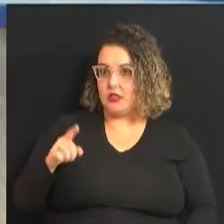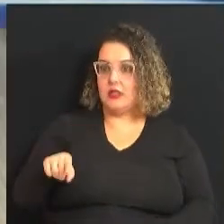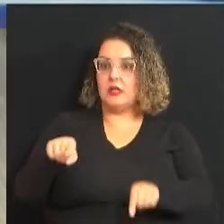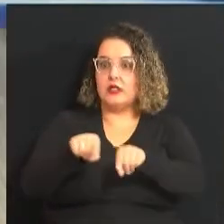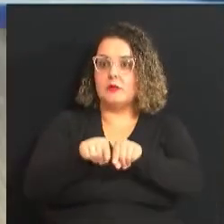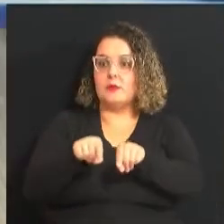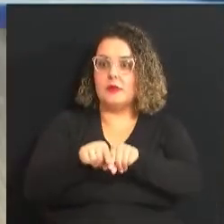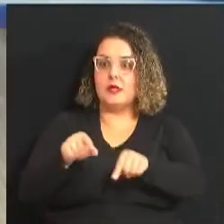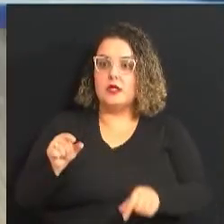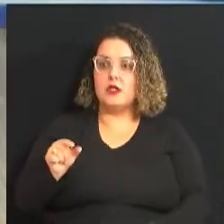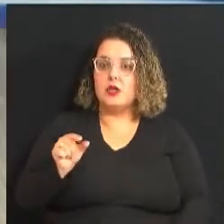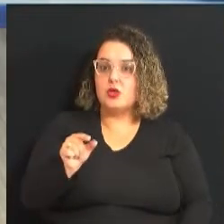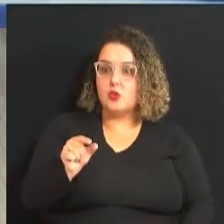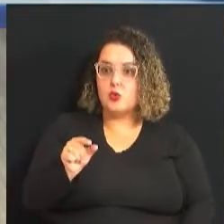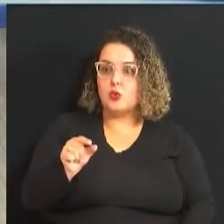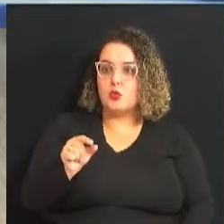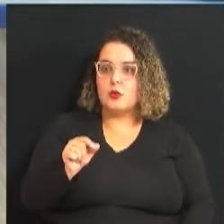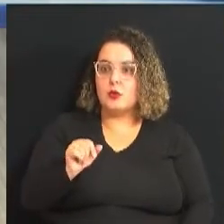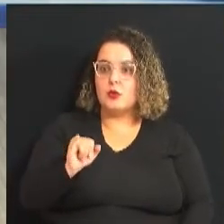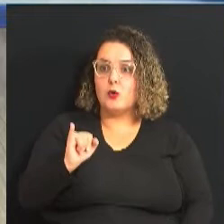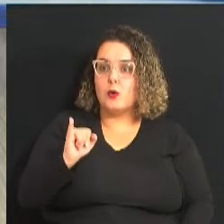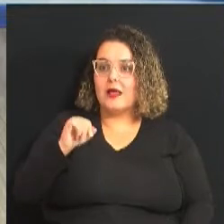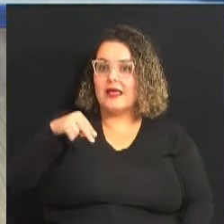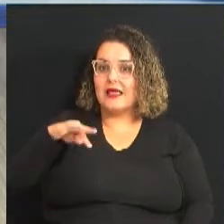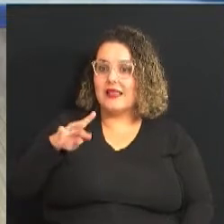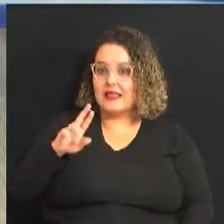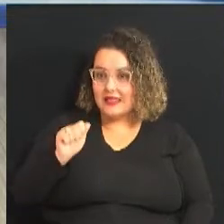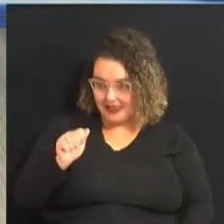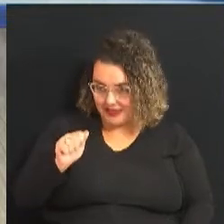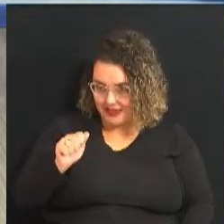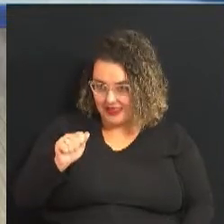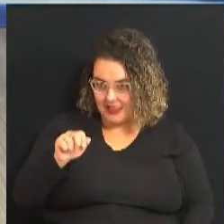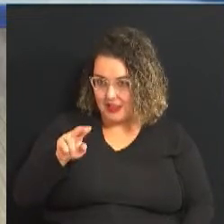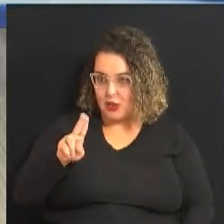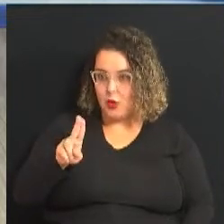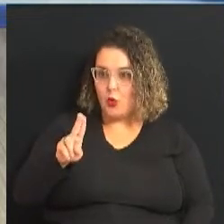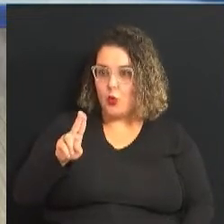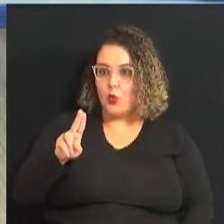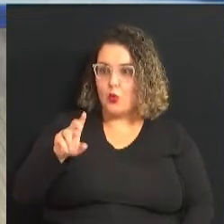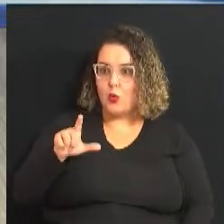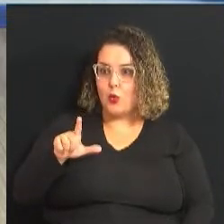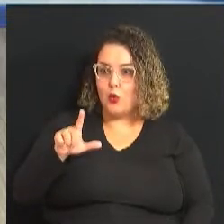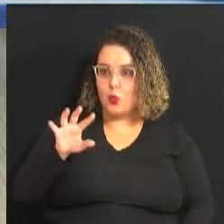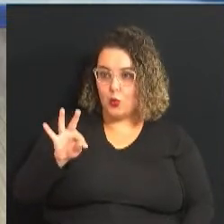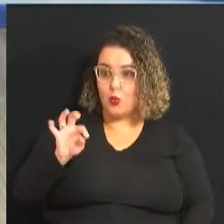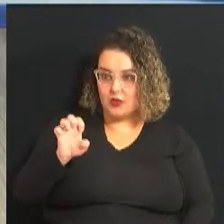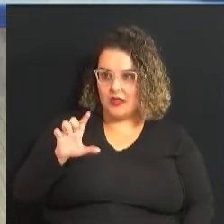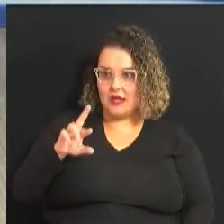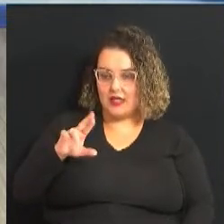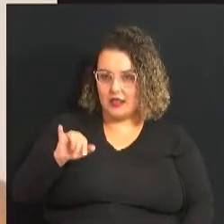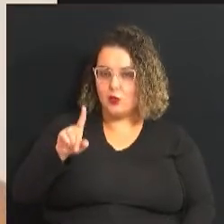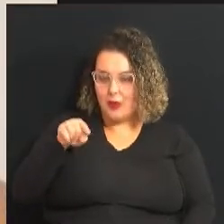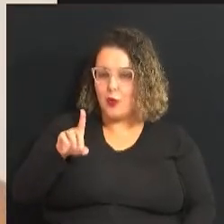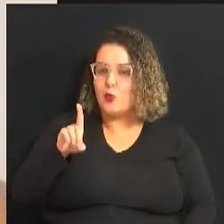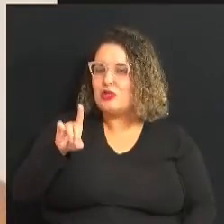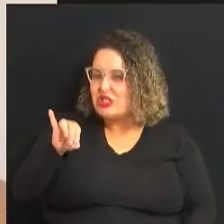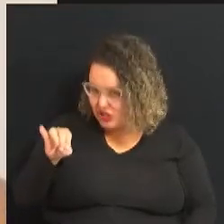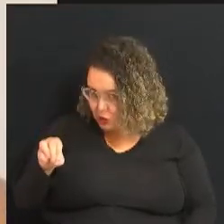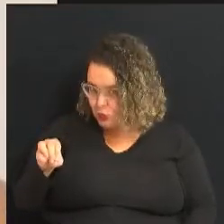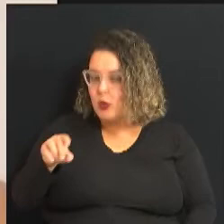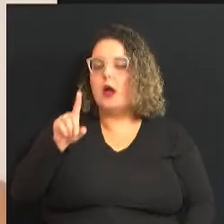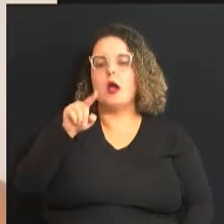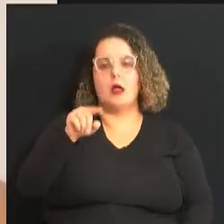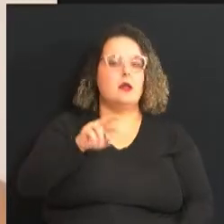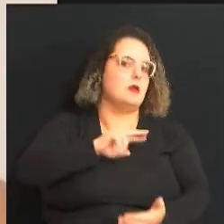dispositivo intrauterino, é o famoso DIU? Exatamente. Aí os DIUs, existem